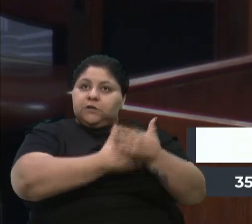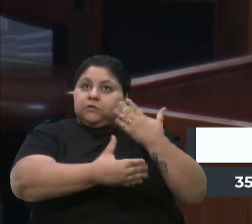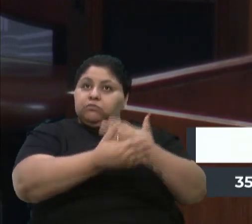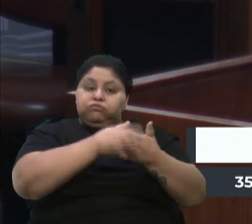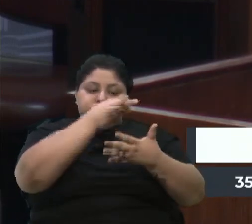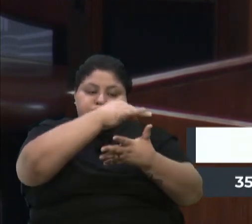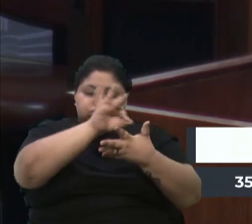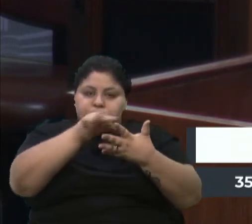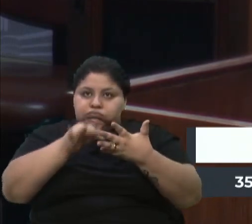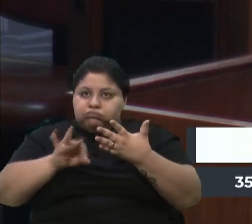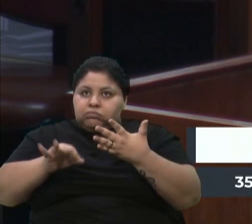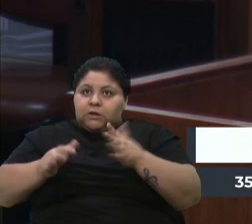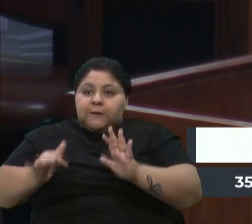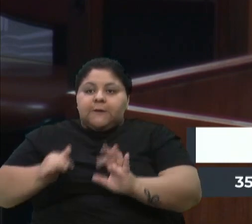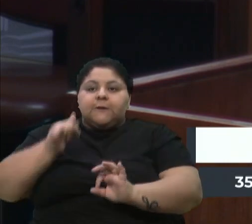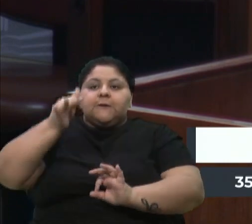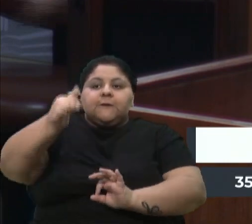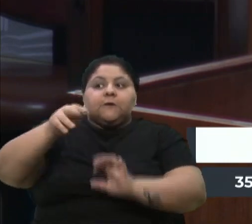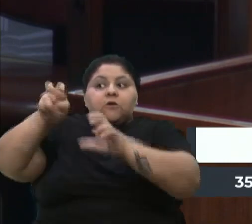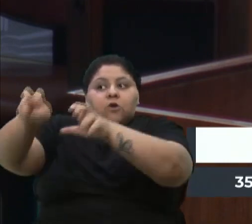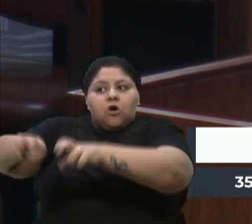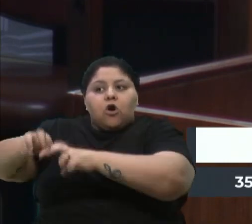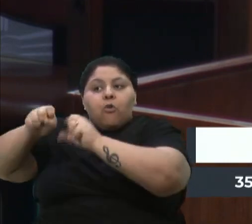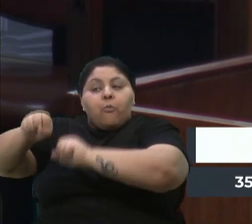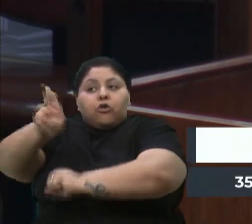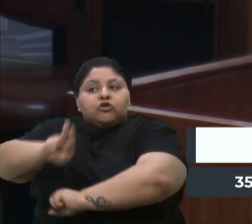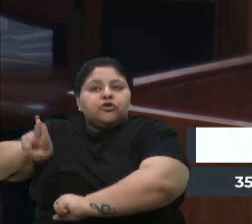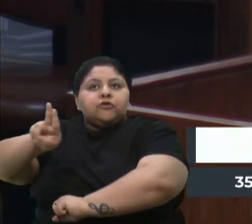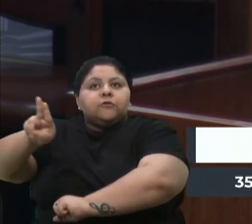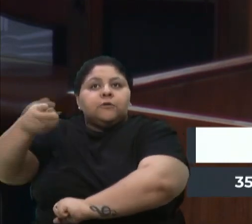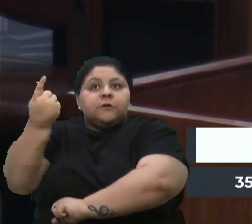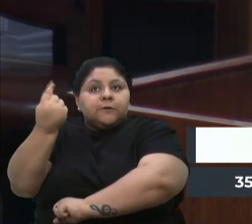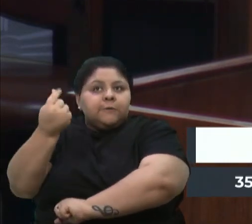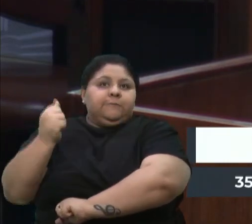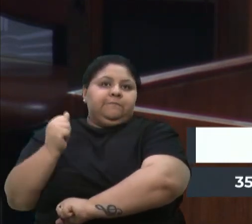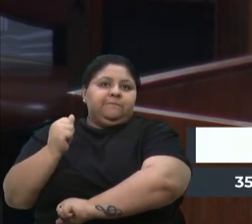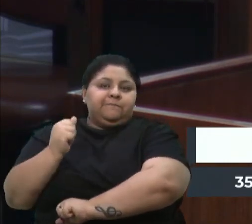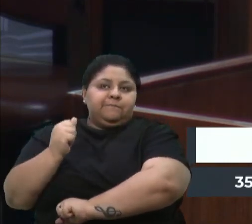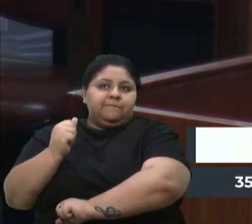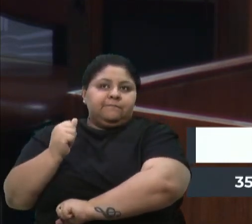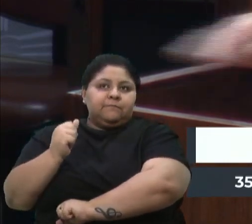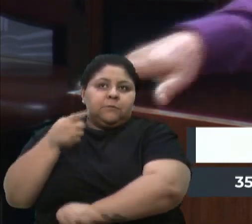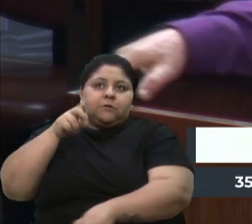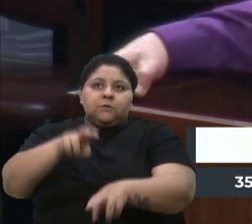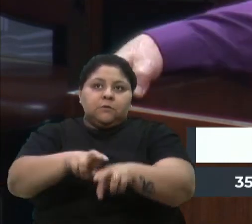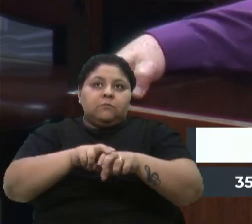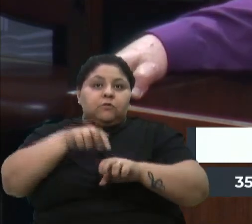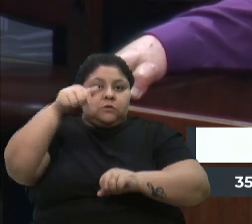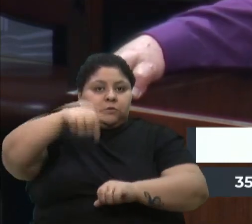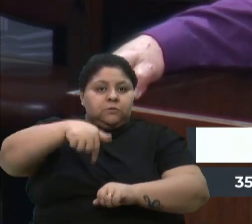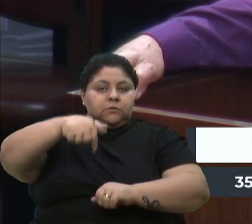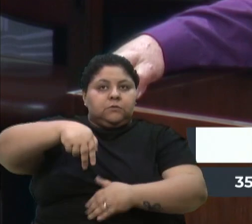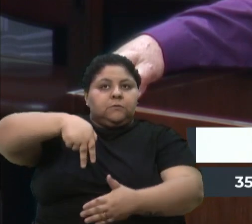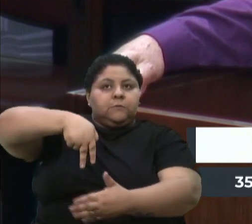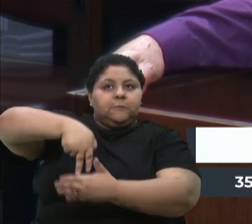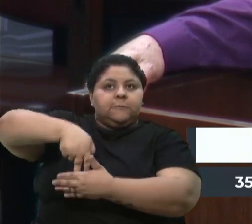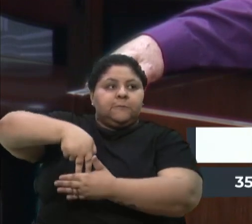ali na frente, realmente, o agricultor possa usar esse subsídio, vereador Marissol. Por isso que estou aqui me